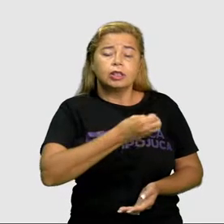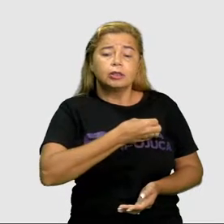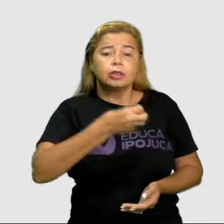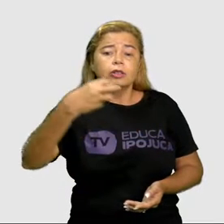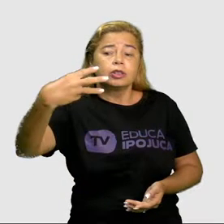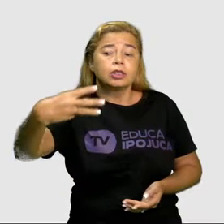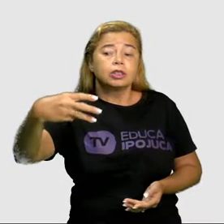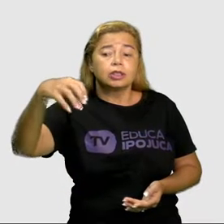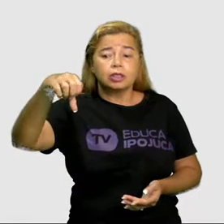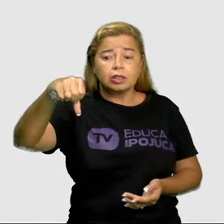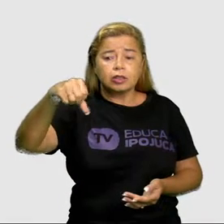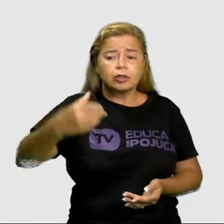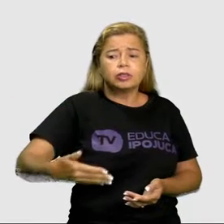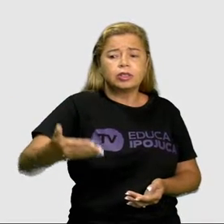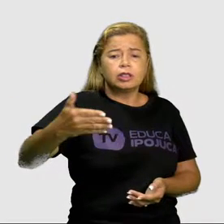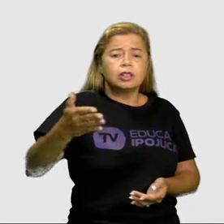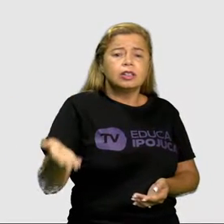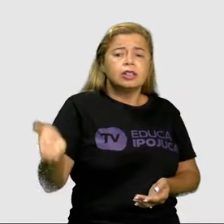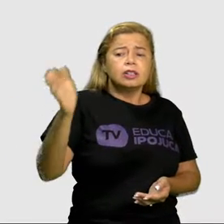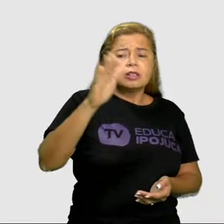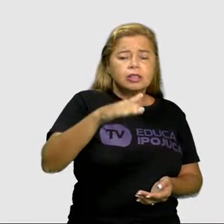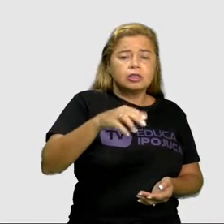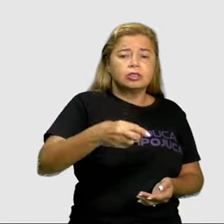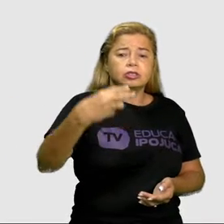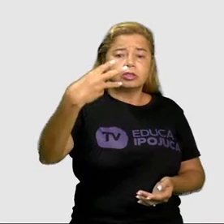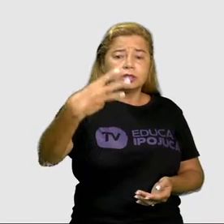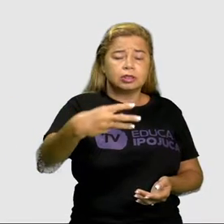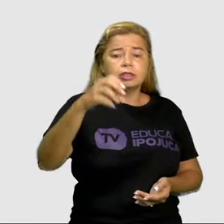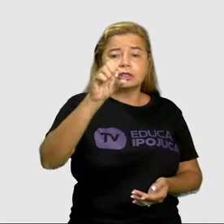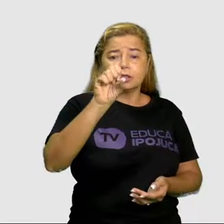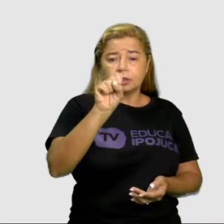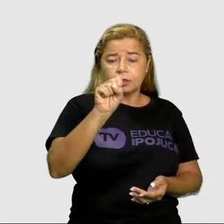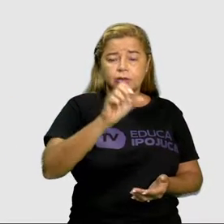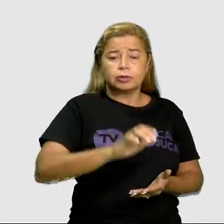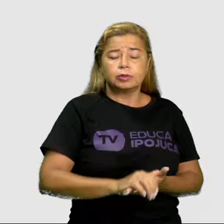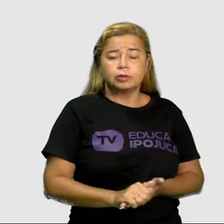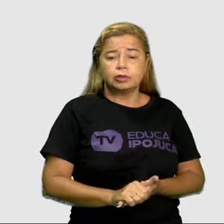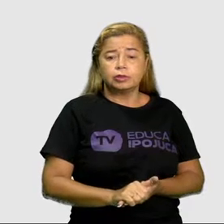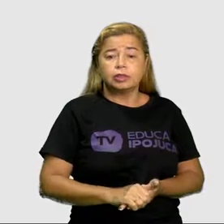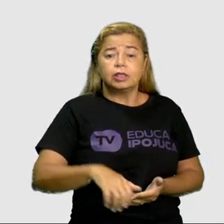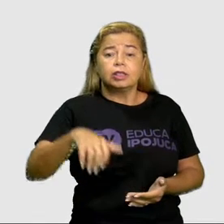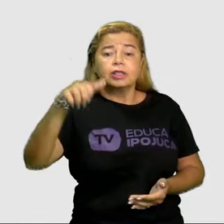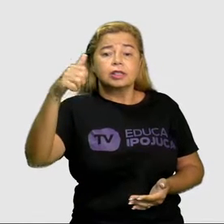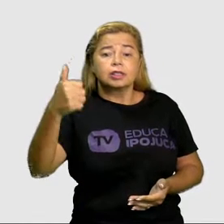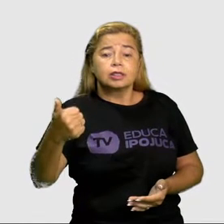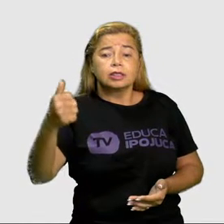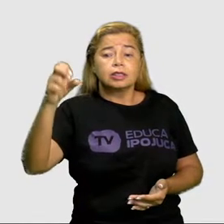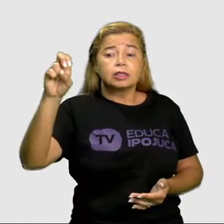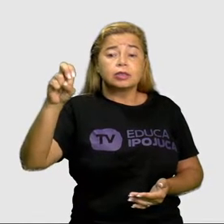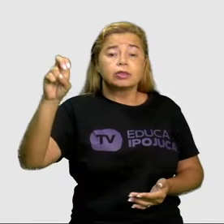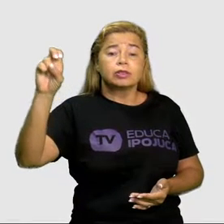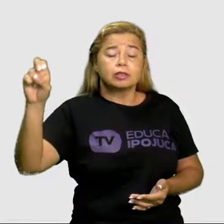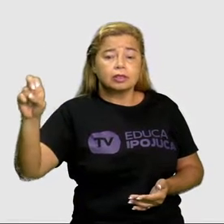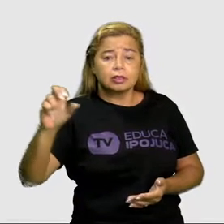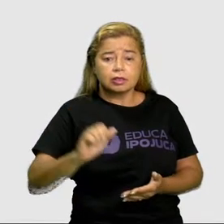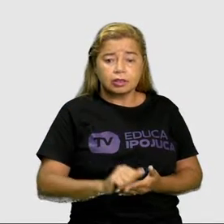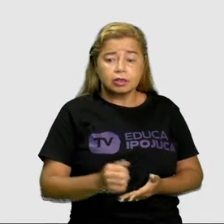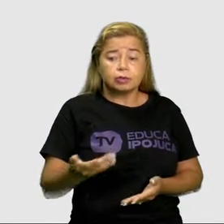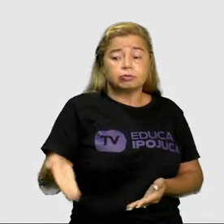é o 38 o que vem antes dos 50 155 é o 154